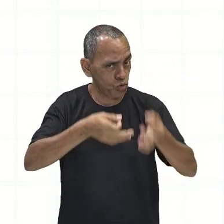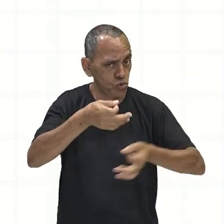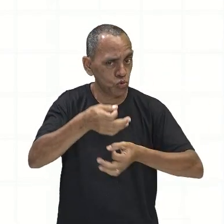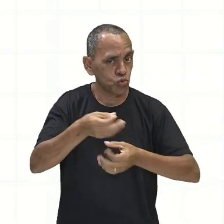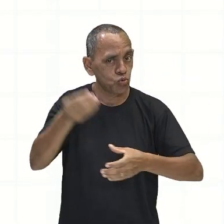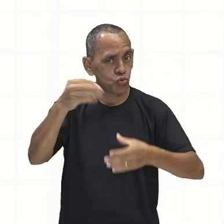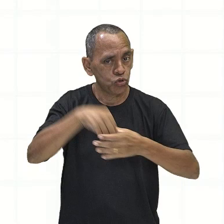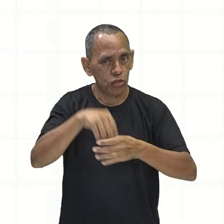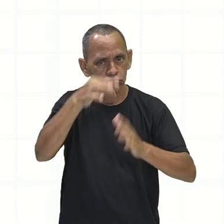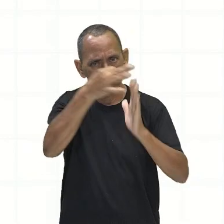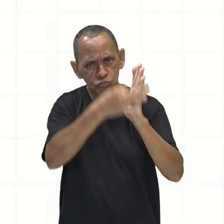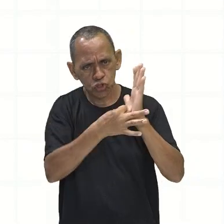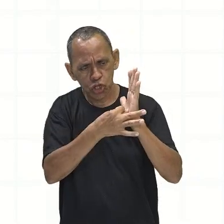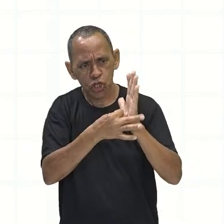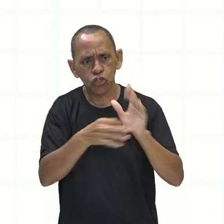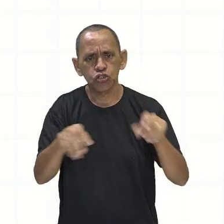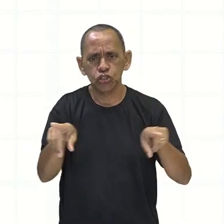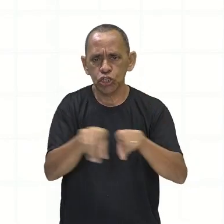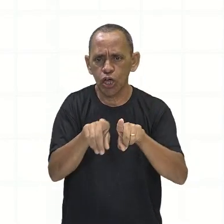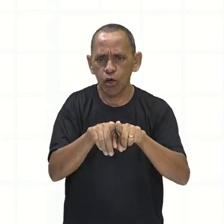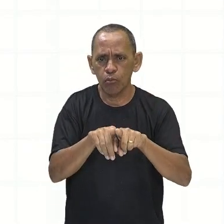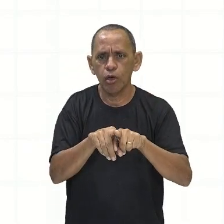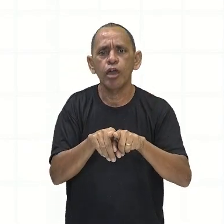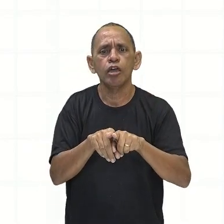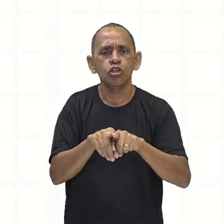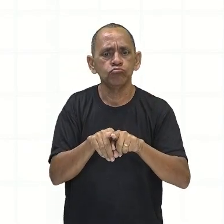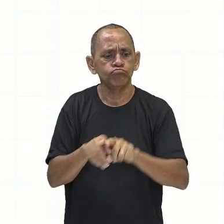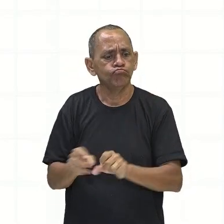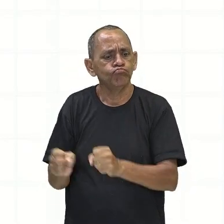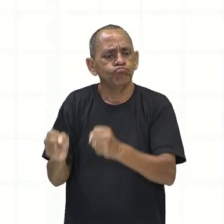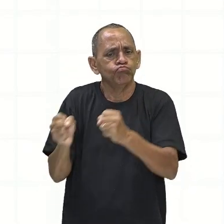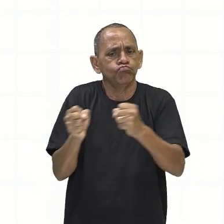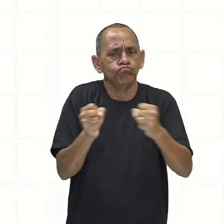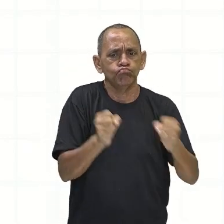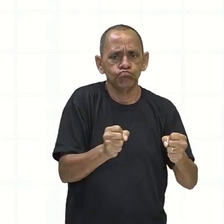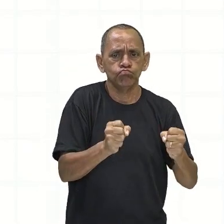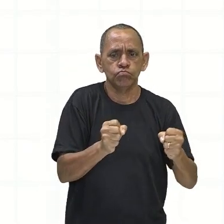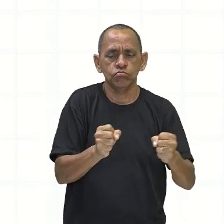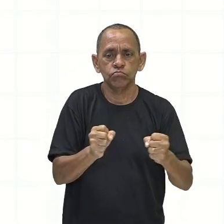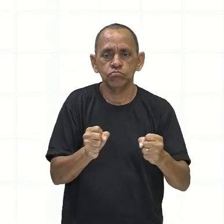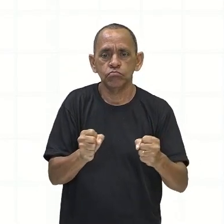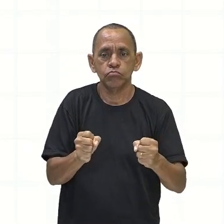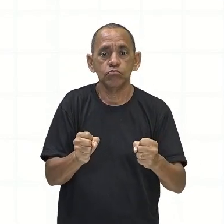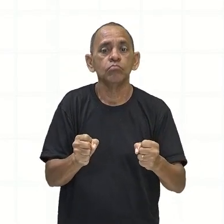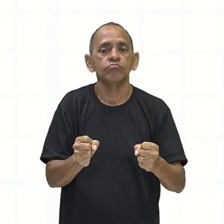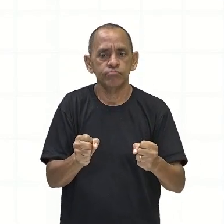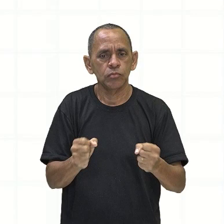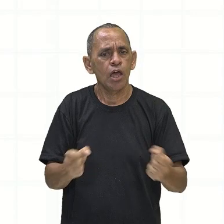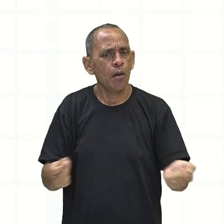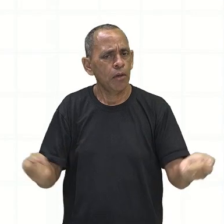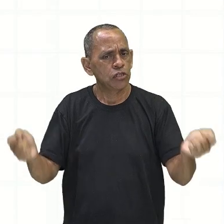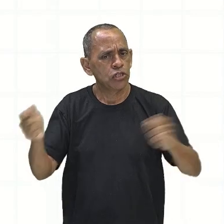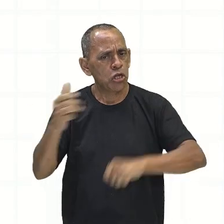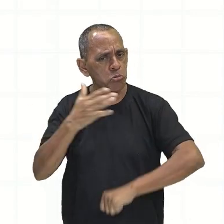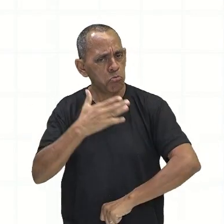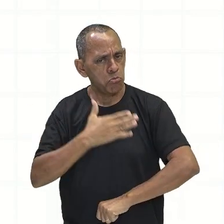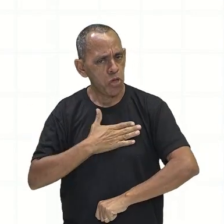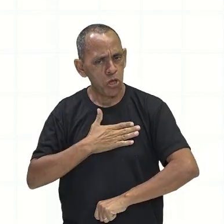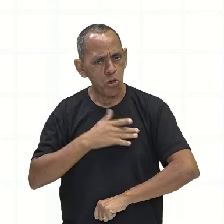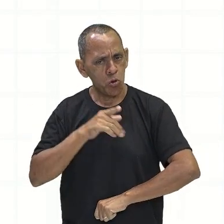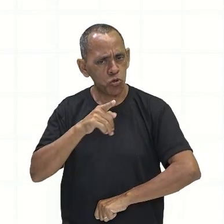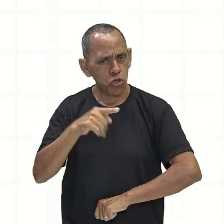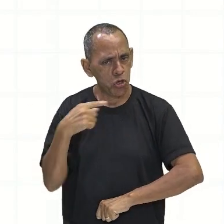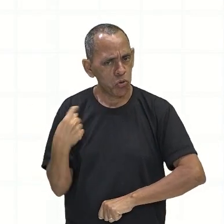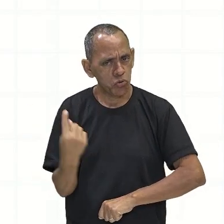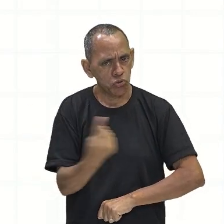que mais? Pronomes vão indicar posse. Quando eu digo meu, teu, nosso, tudo isso é